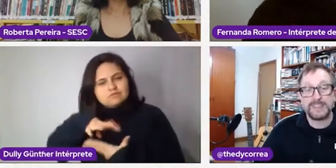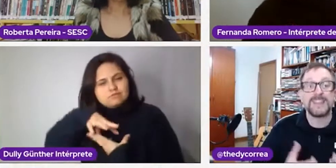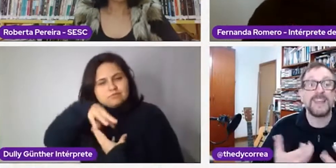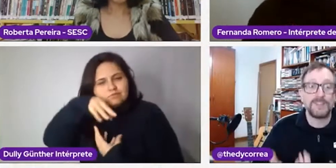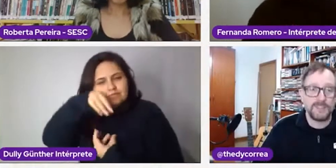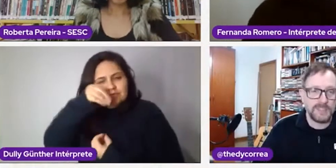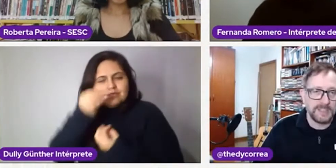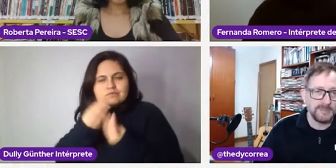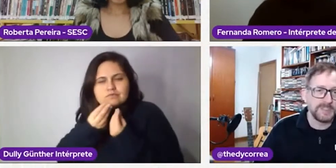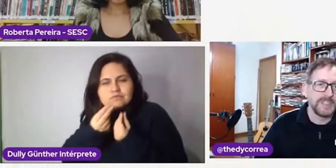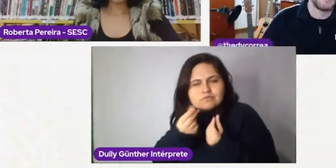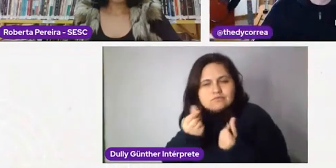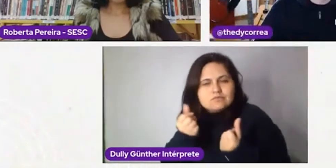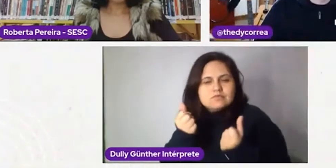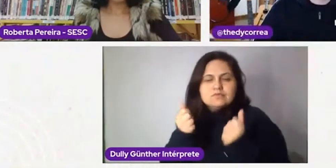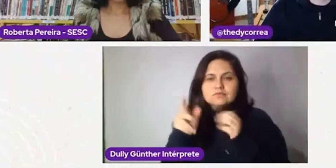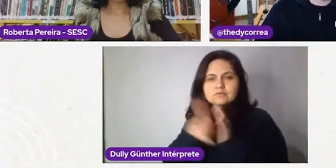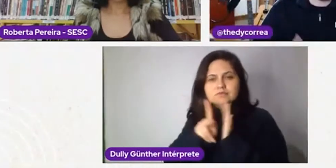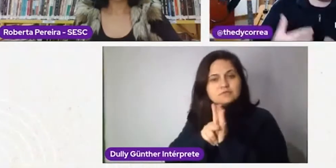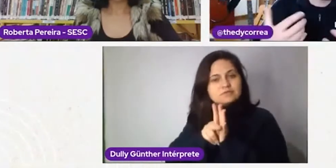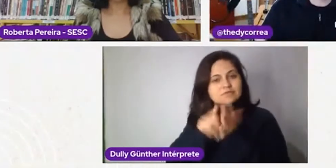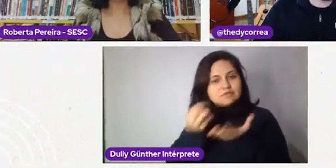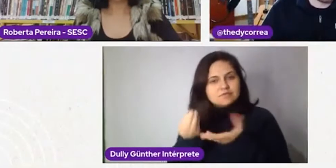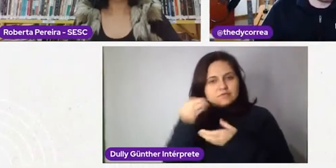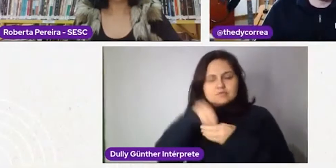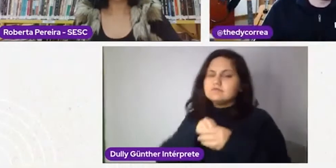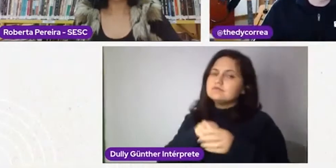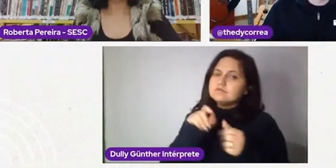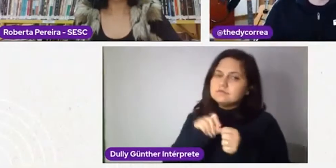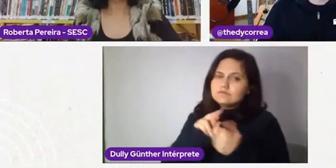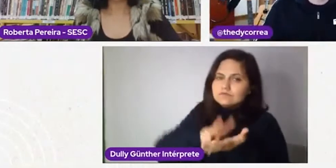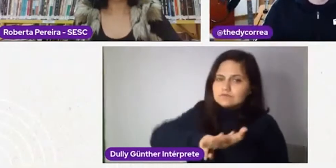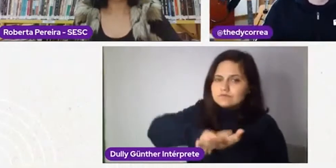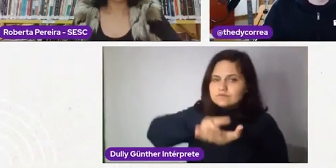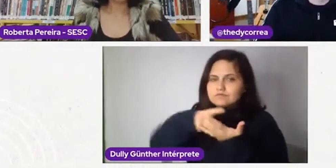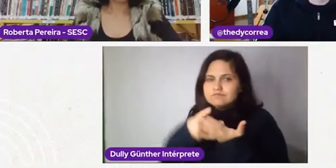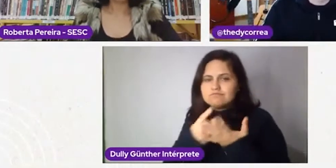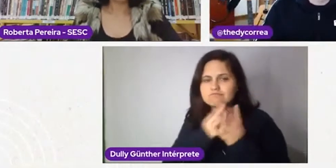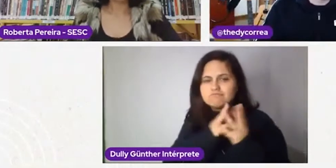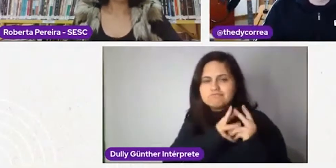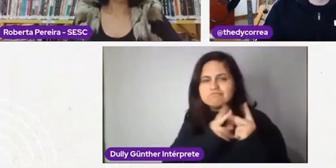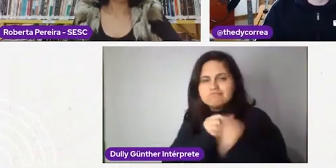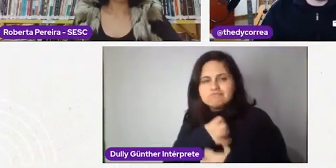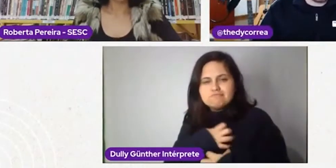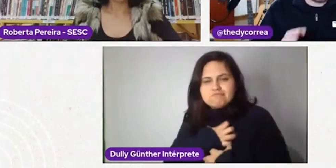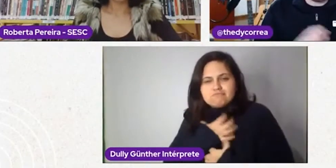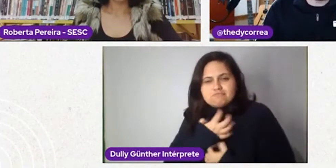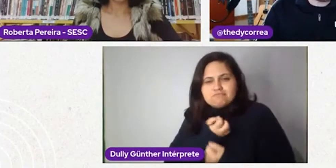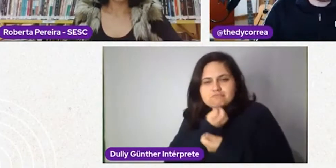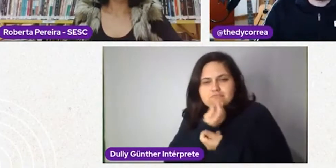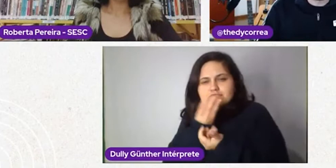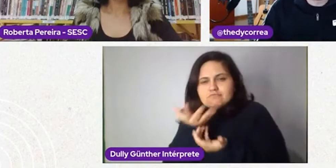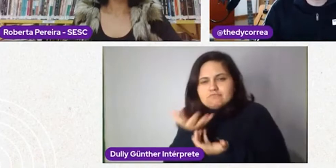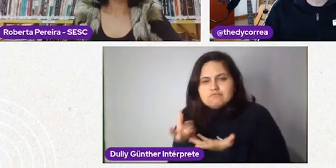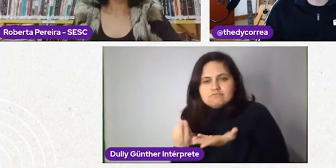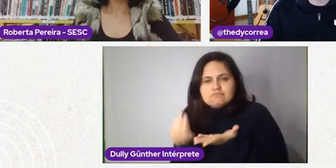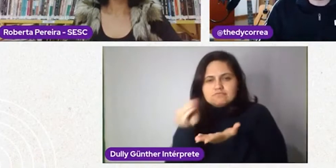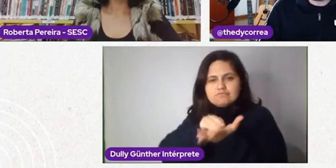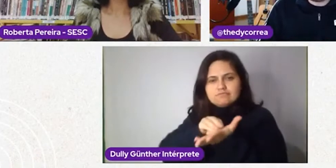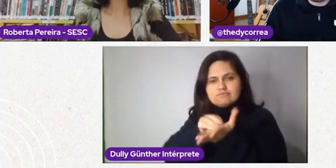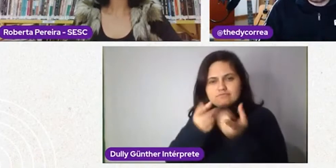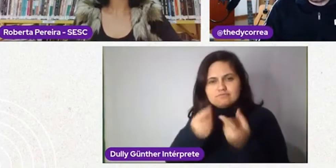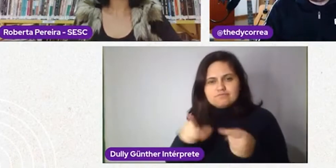mais recente, digamos, se encarregue de traduzir os sentimentos e tudo mais e colocar nas